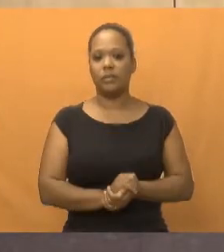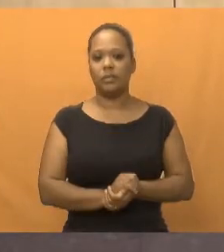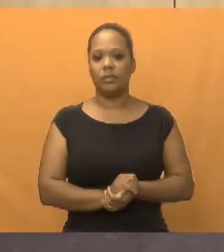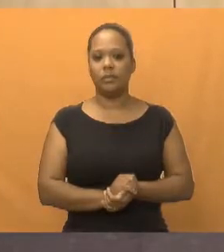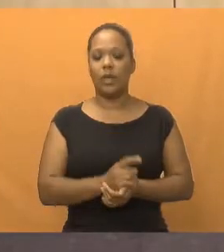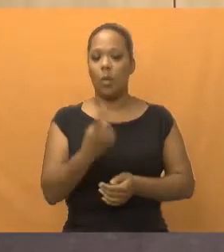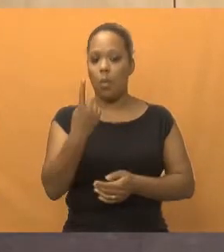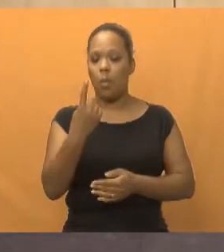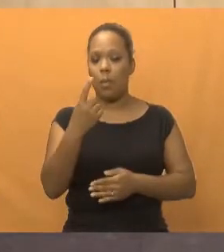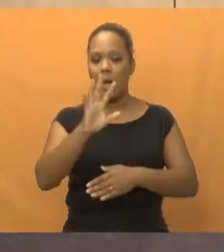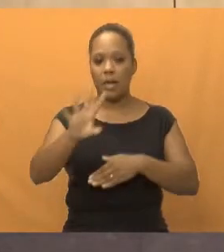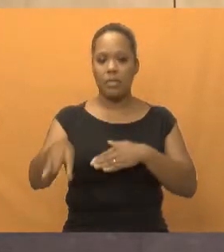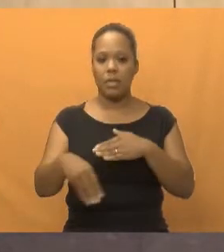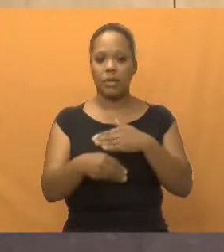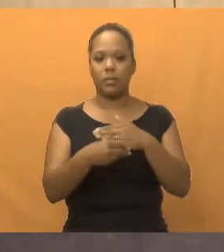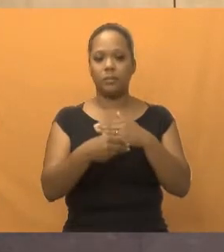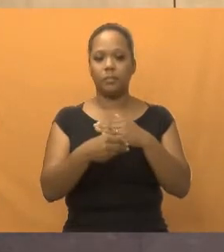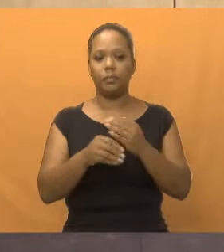Temos uma emenda aí.